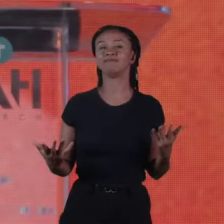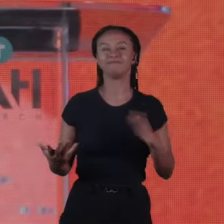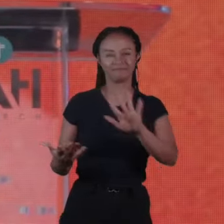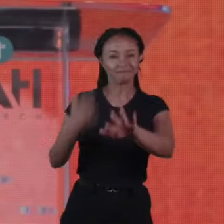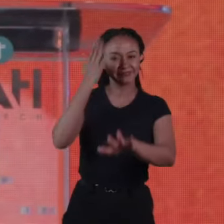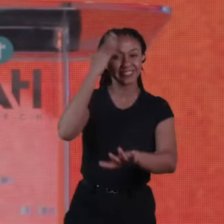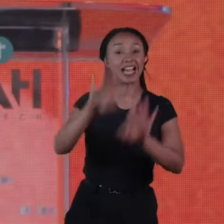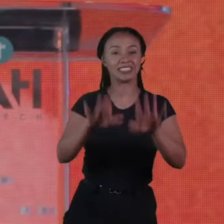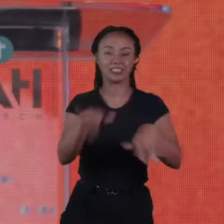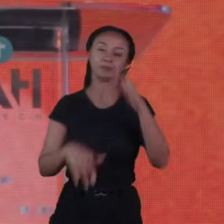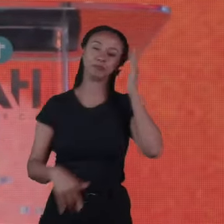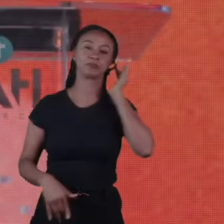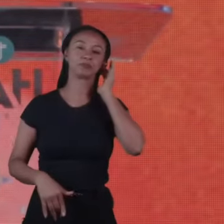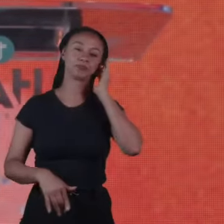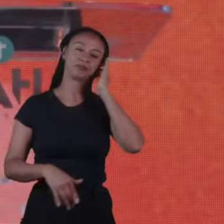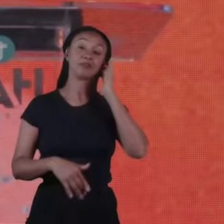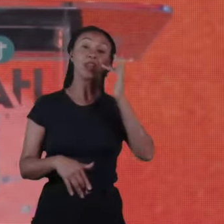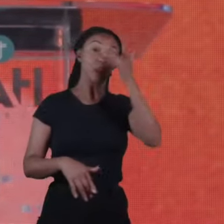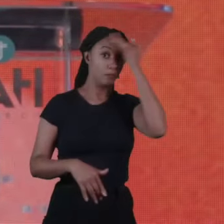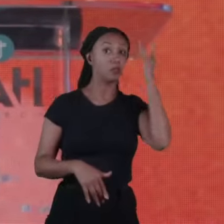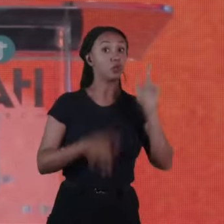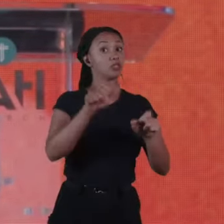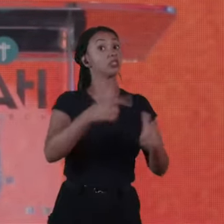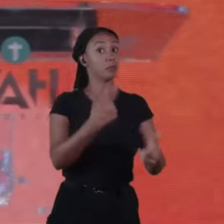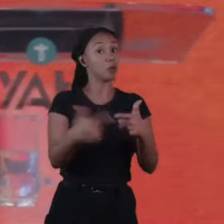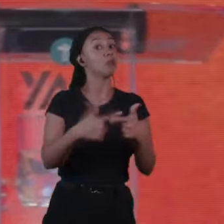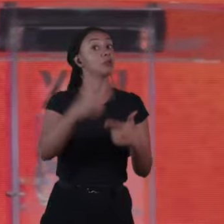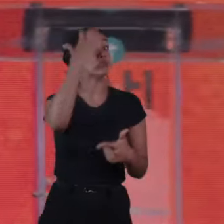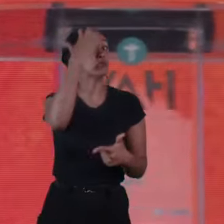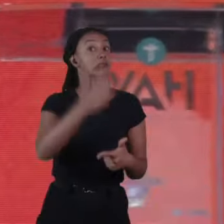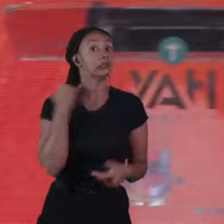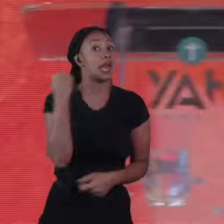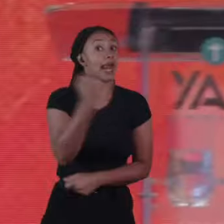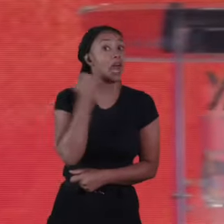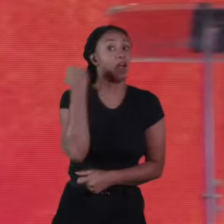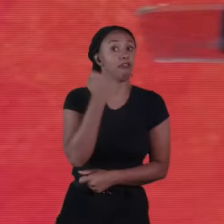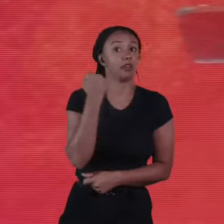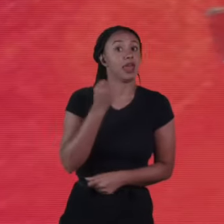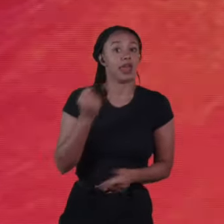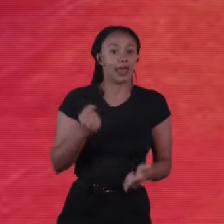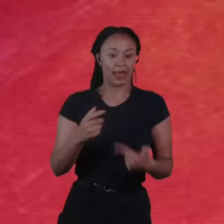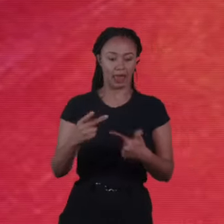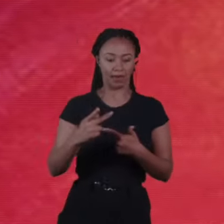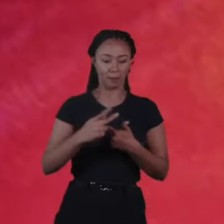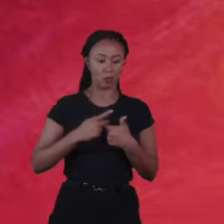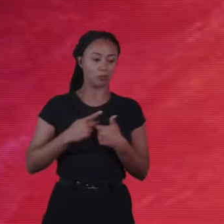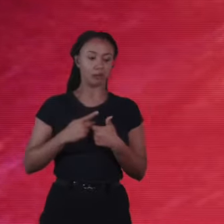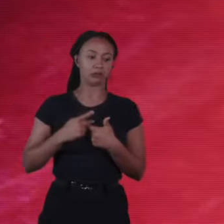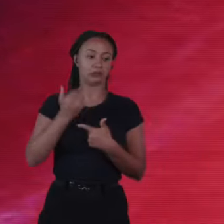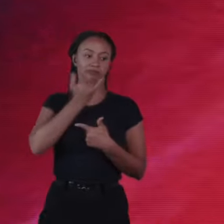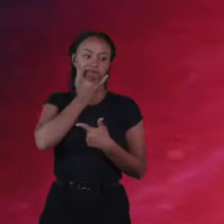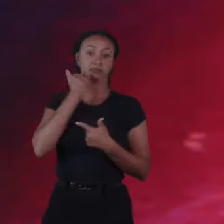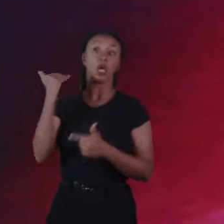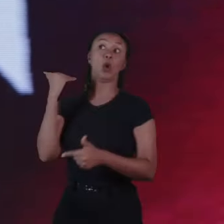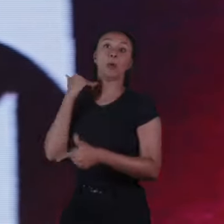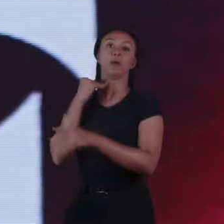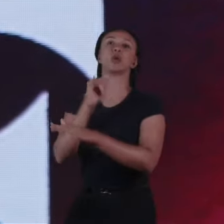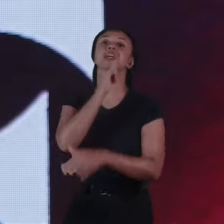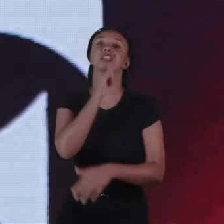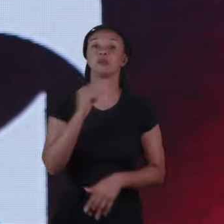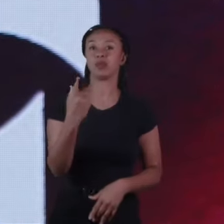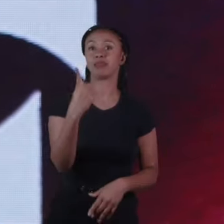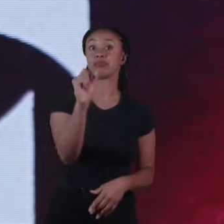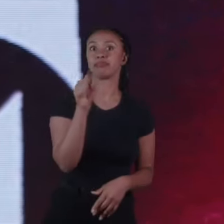Sabe, tem gente que tem problemas tão sérios que o problema já não é nem dele, é do banco, porque dizem assim que se você deve 10 mil